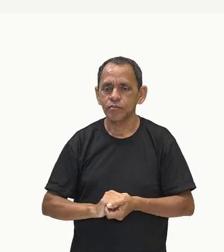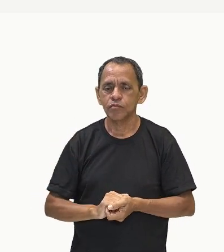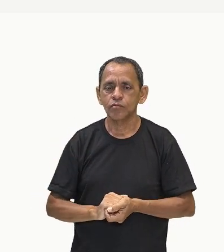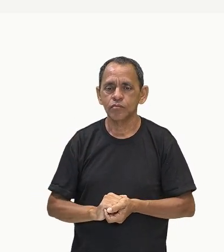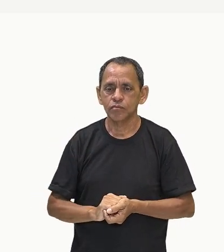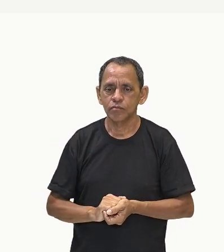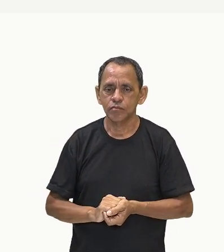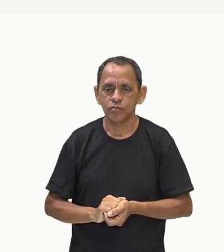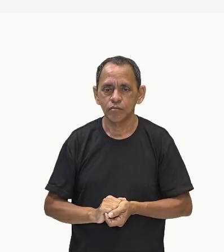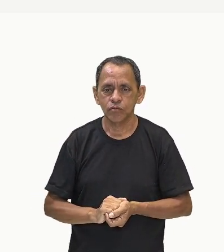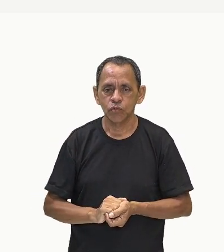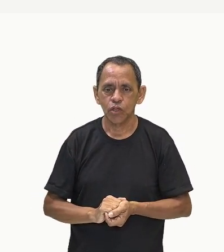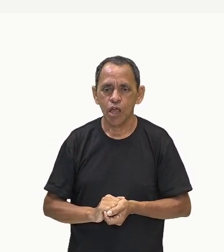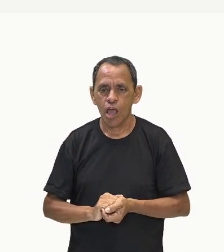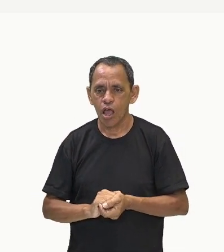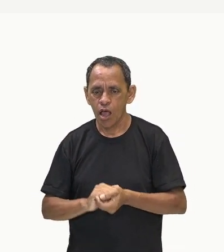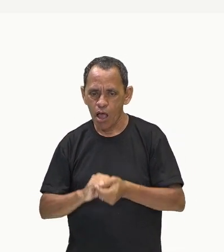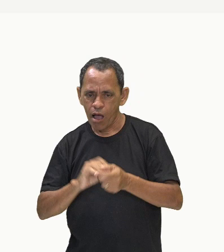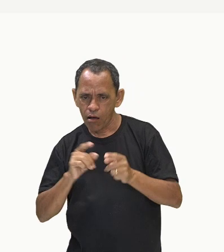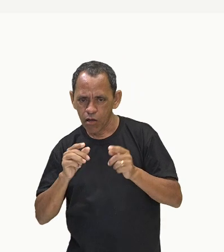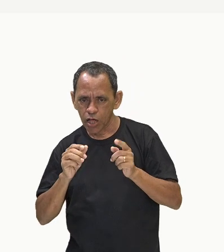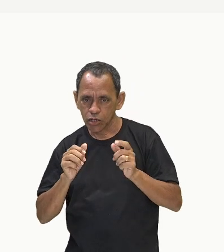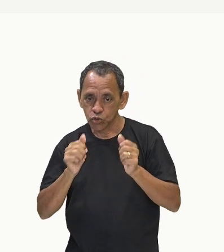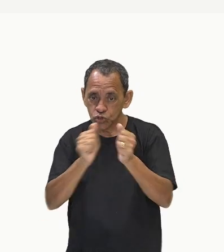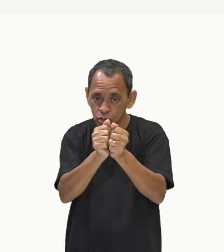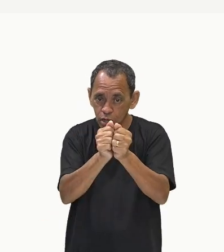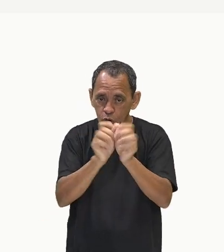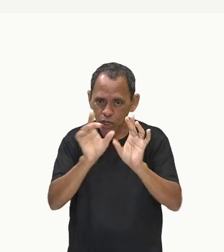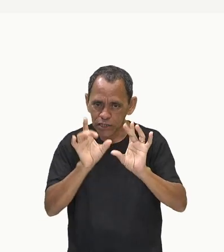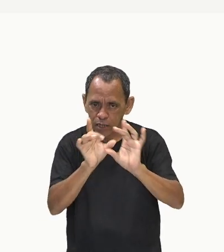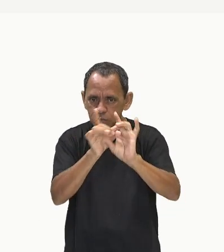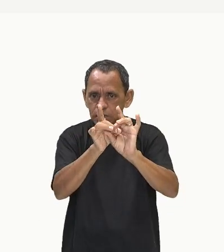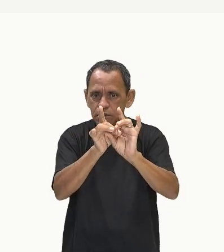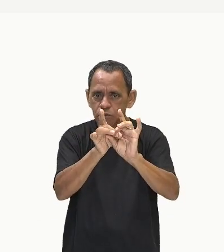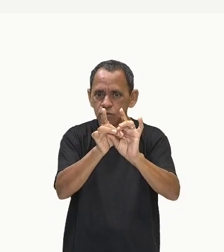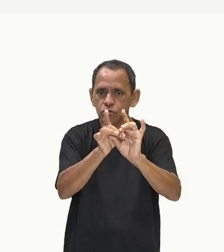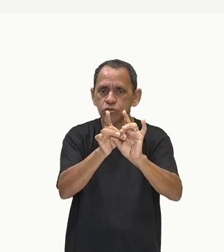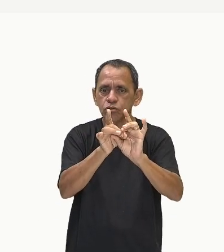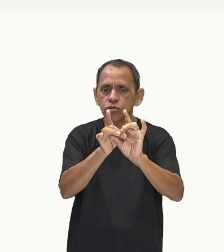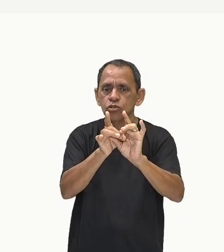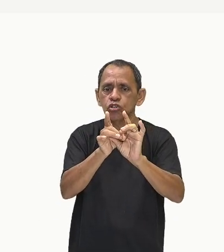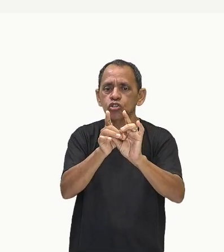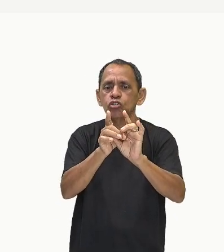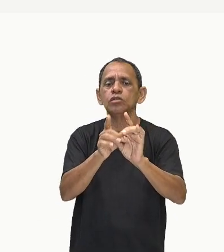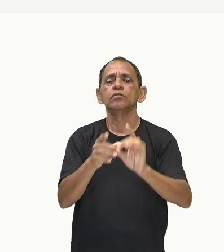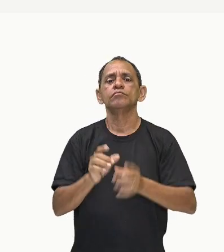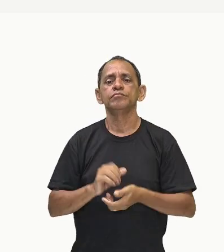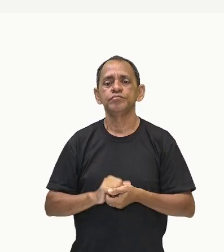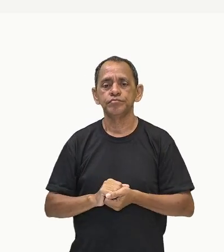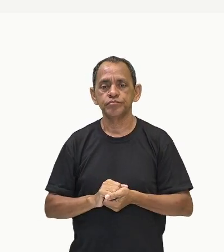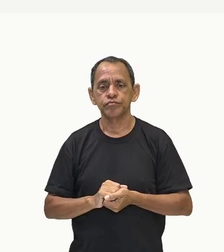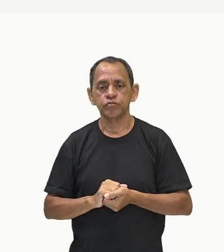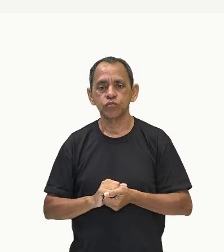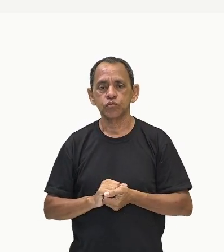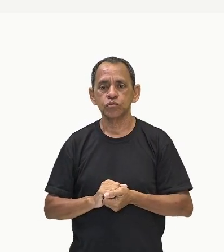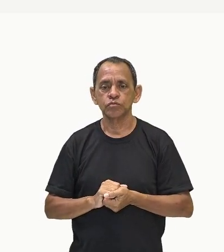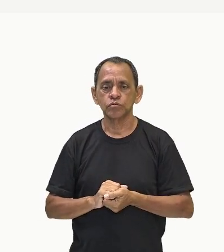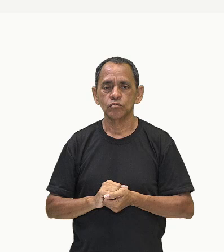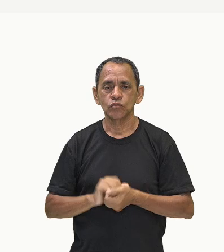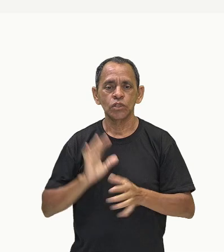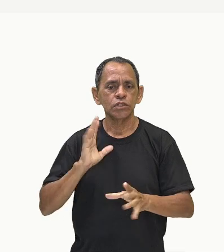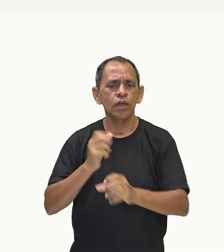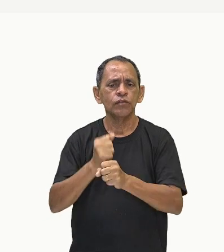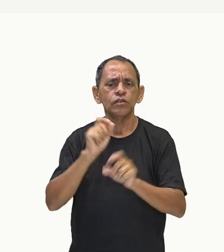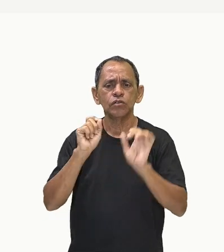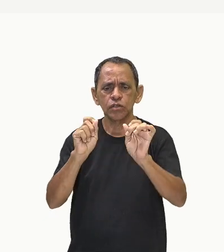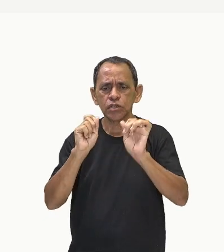né, vai determinar o quê? Um vértice. Então, observe o seguinte, aqui nós temos um vértice, outro vértice, outro